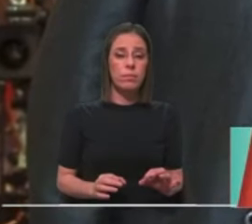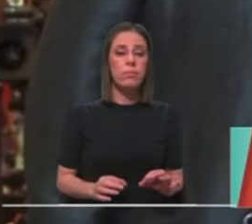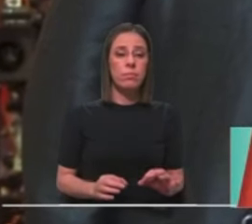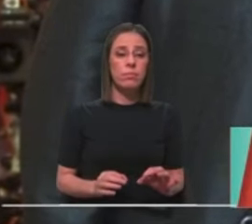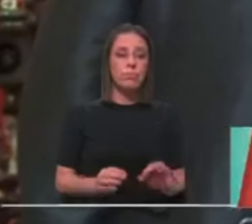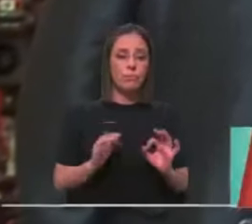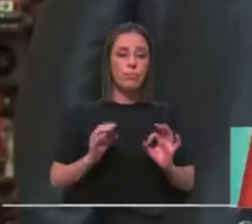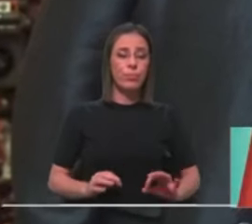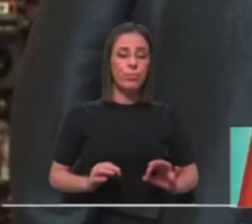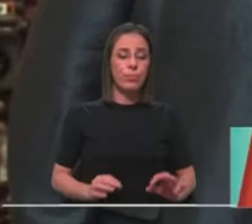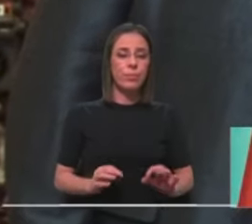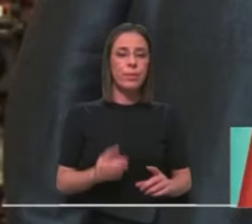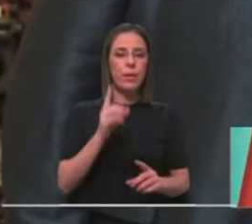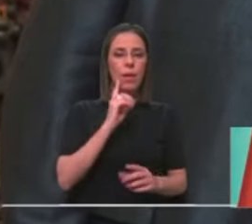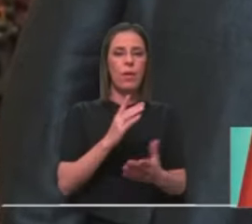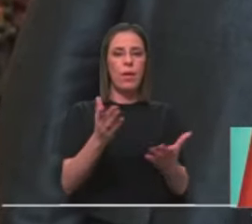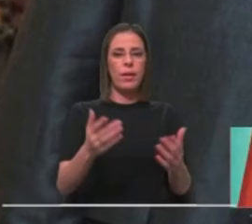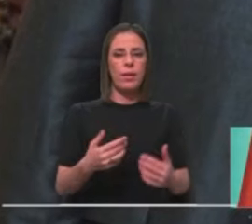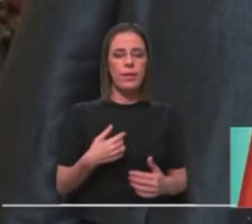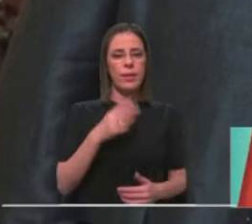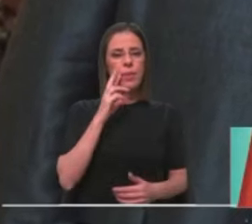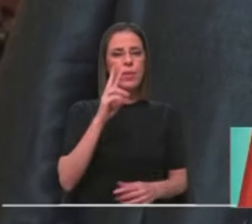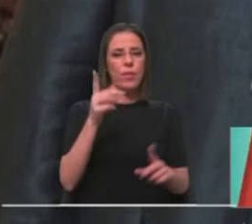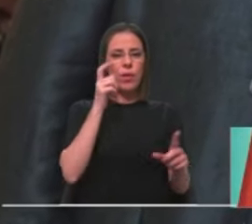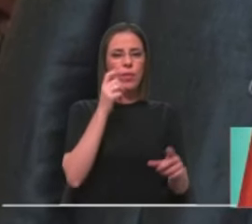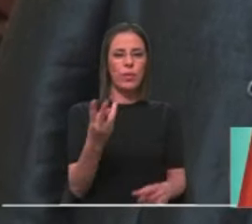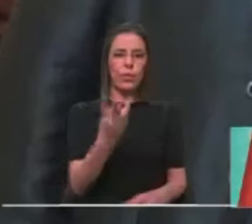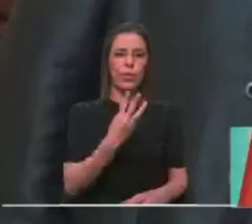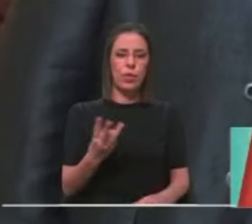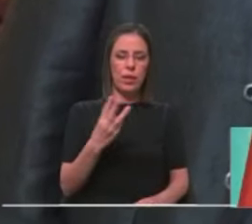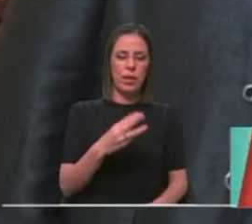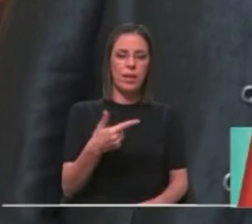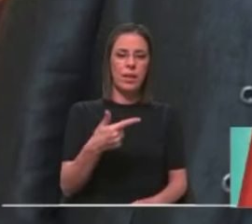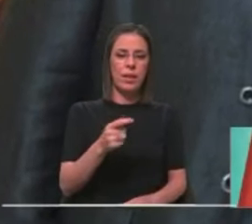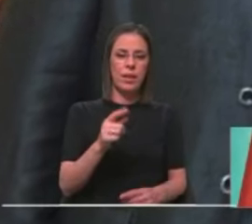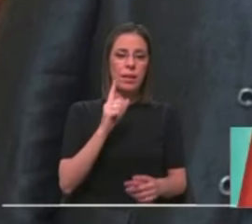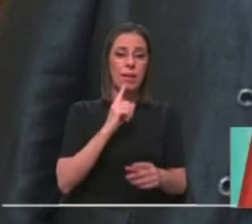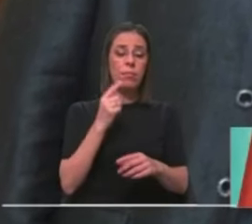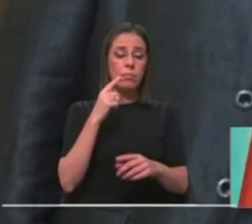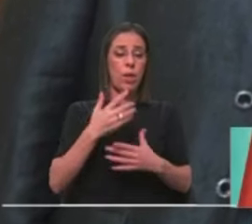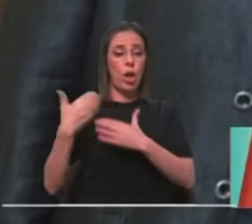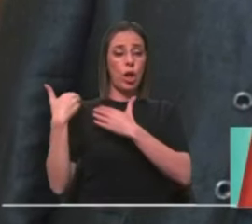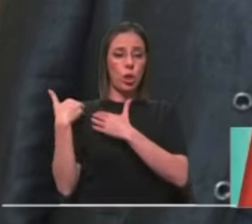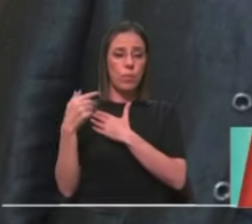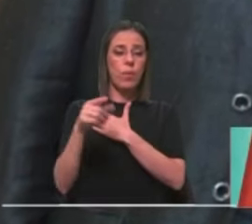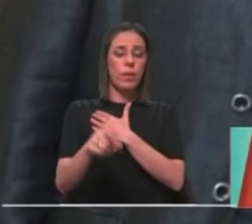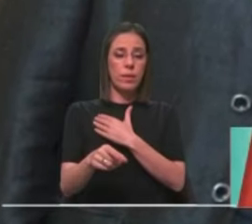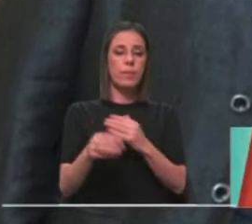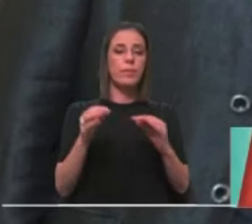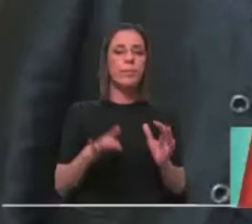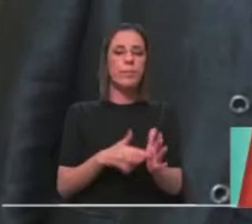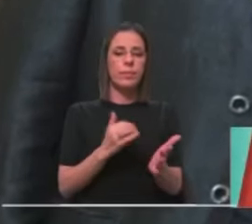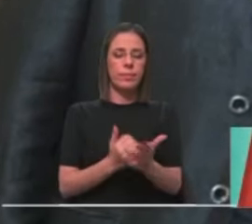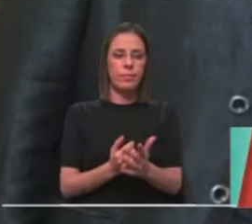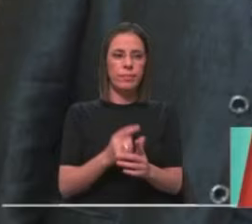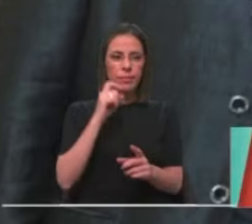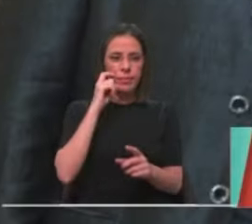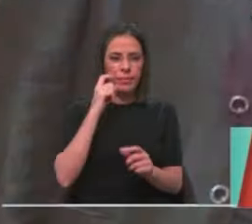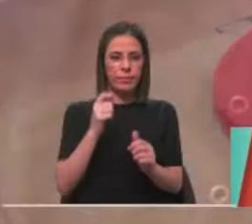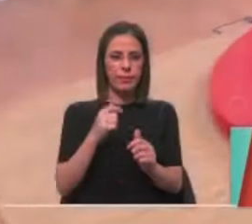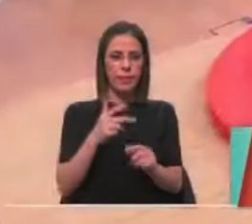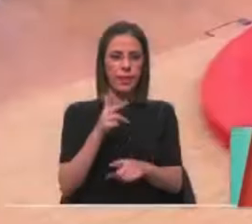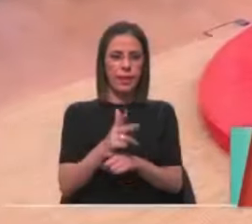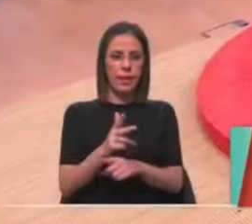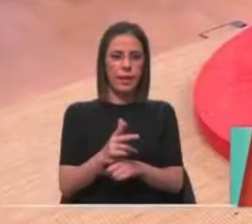o que é que constava o programa? Olha, a Teresa Guilherme, estamos ali a ver a fotografia, a Teresa Guilherme era a produtora. Ela estava sempre debaixo da minha